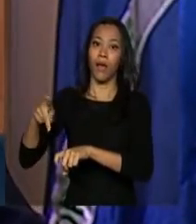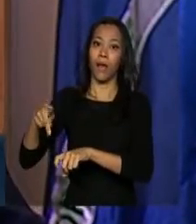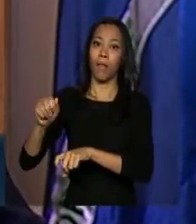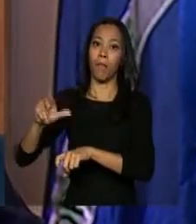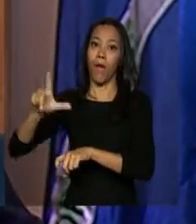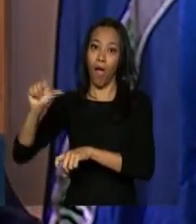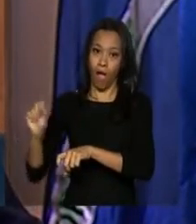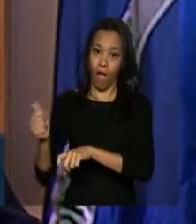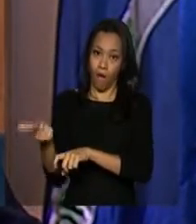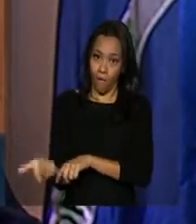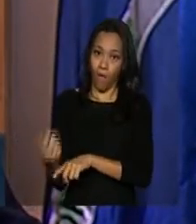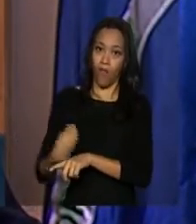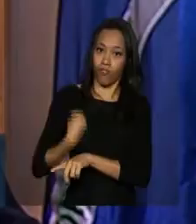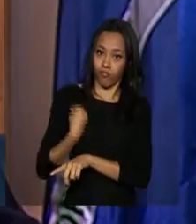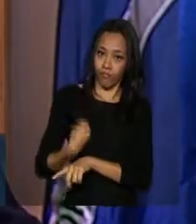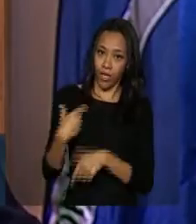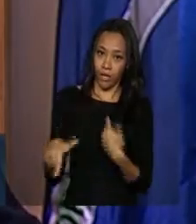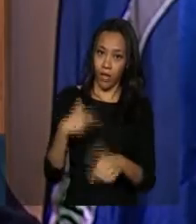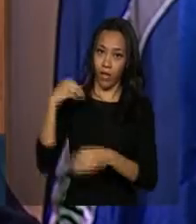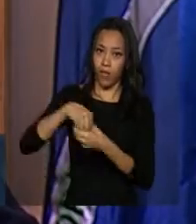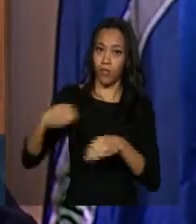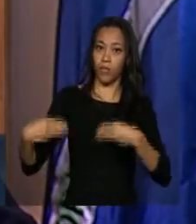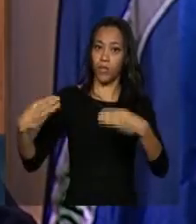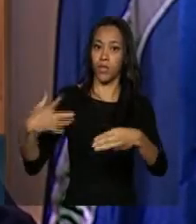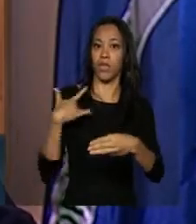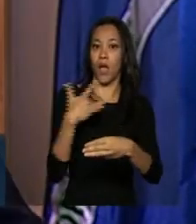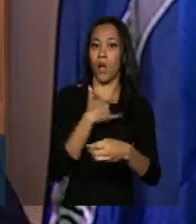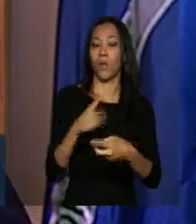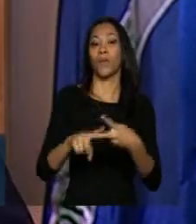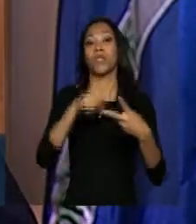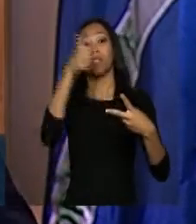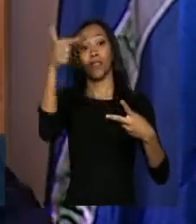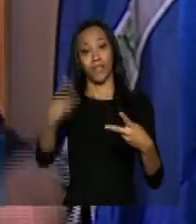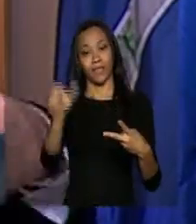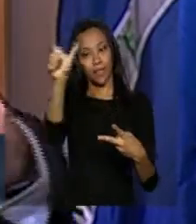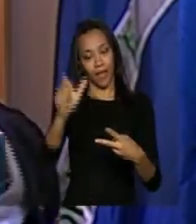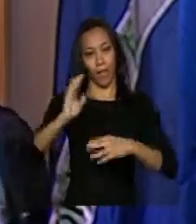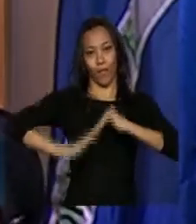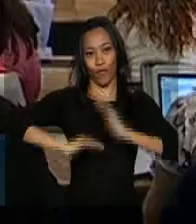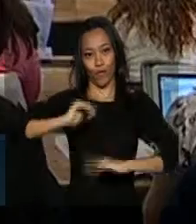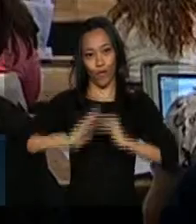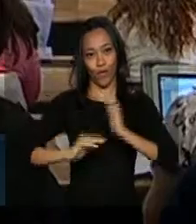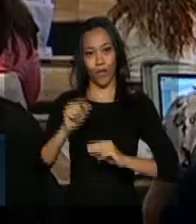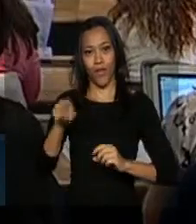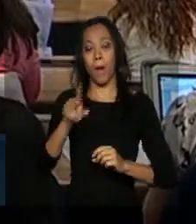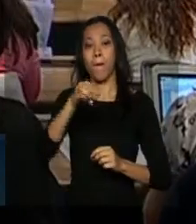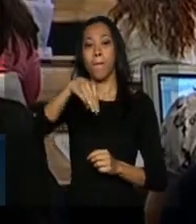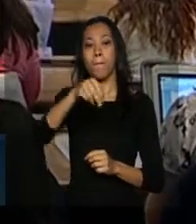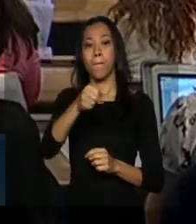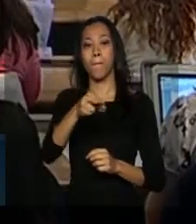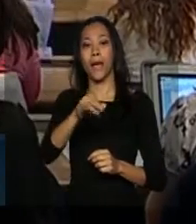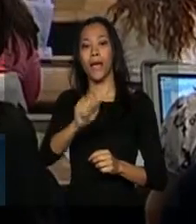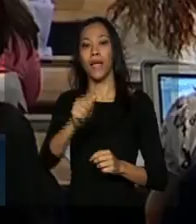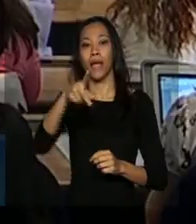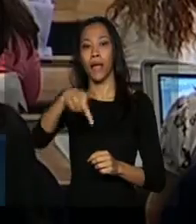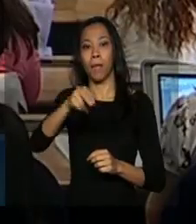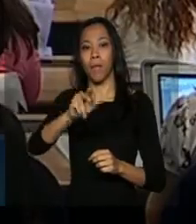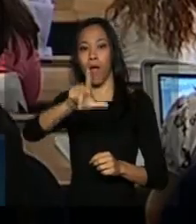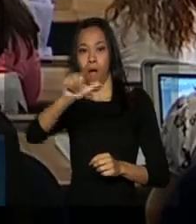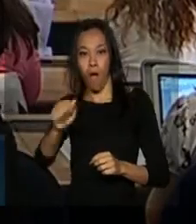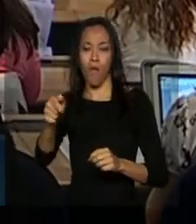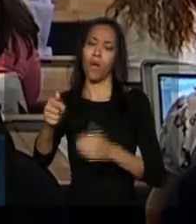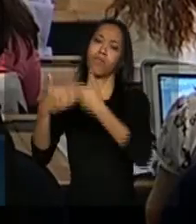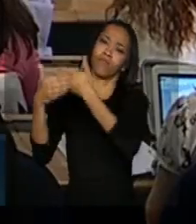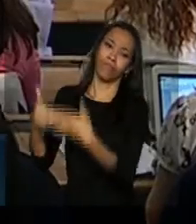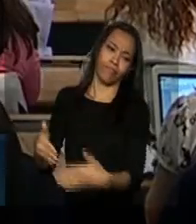Estado de Saúde em exercício. Cumprimento a nossa musa, eterna musa, Maria Paula, e ao cumprimentá-las, eu estendo